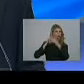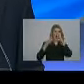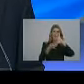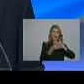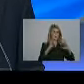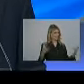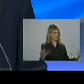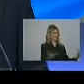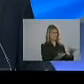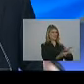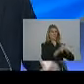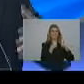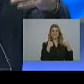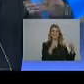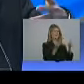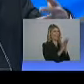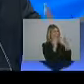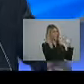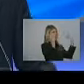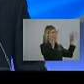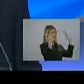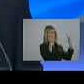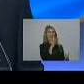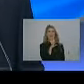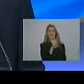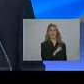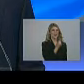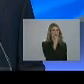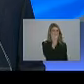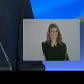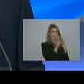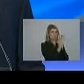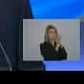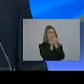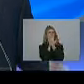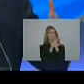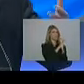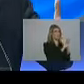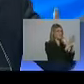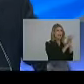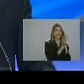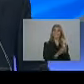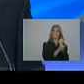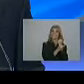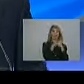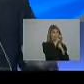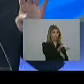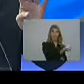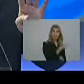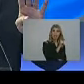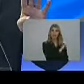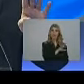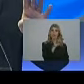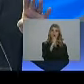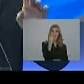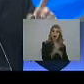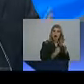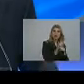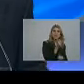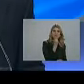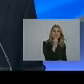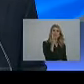experiência maravilhosa, todos nós adoramos ver as ruas cheias, seguras, é isso que devia ser o Rio de Janeiro durante 4 anos.